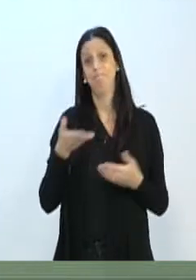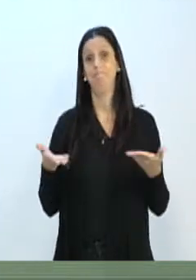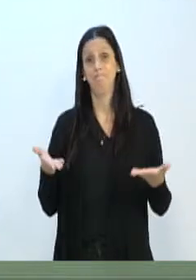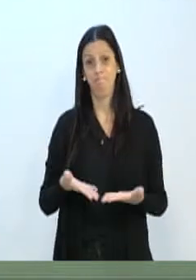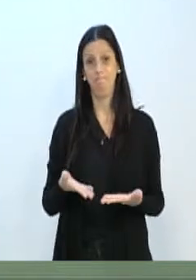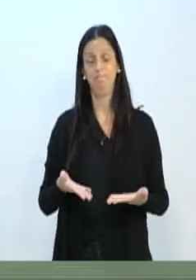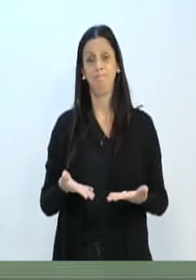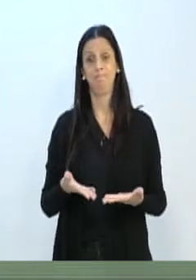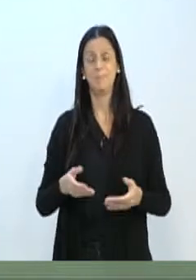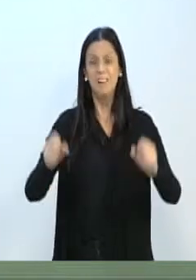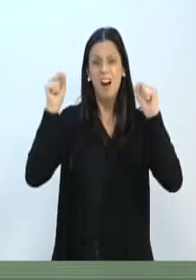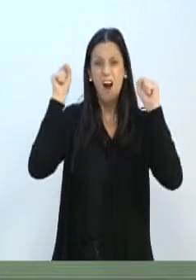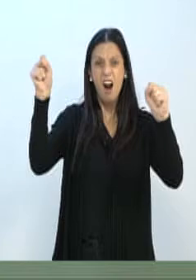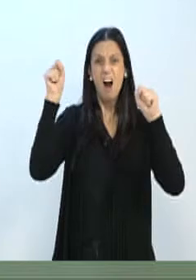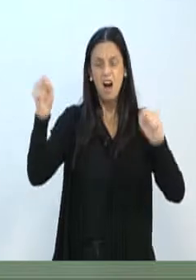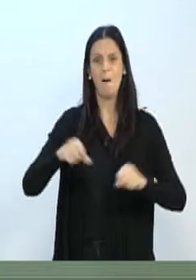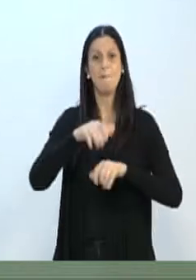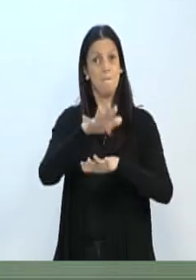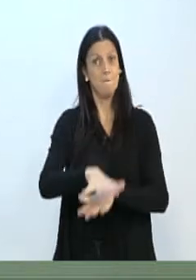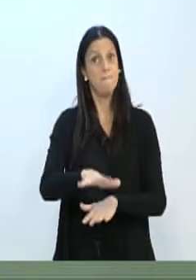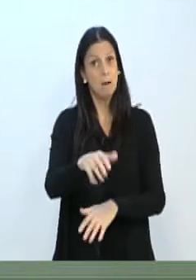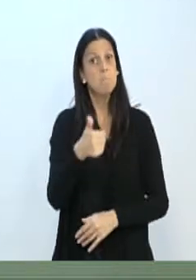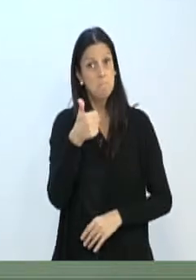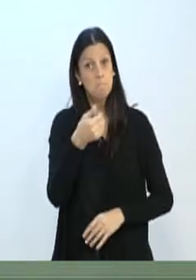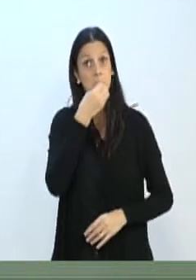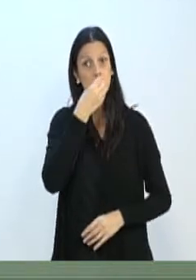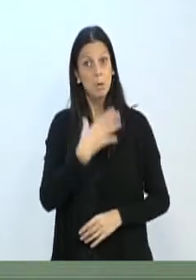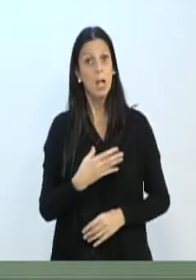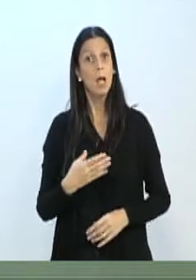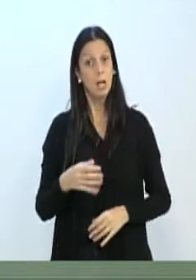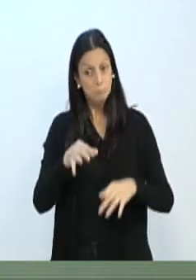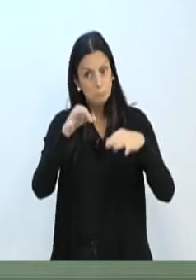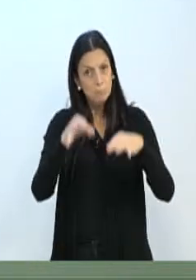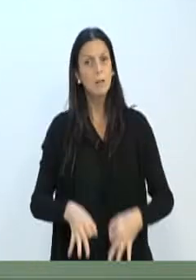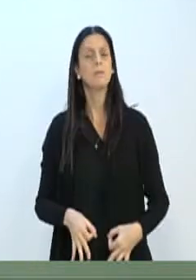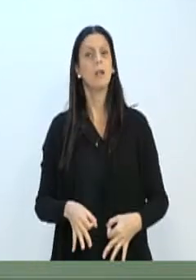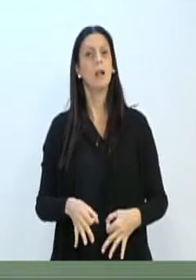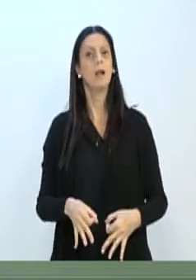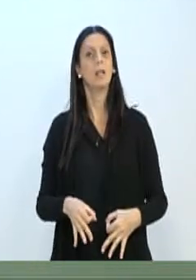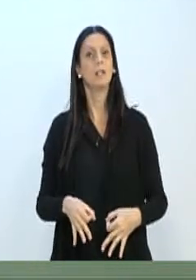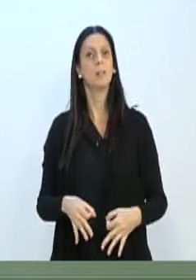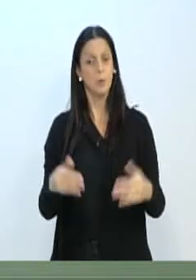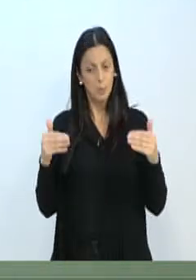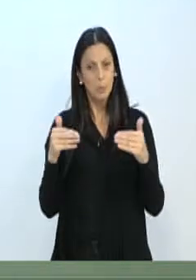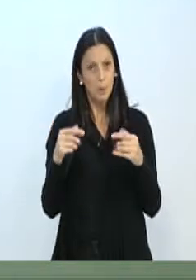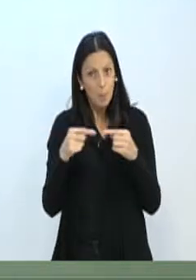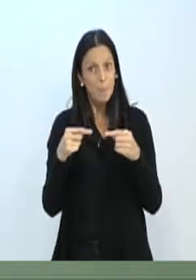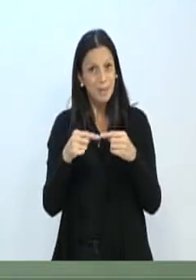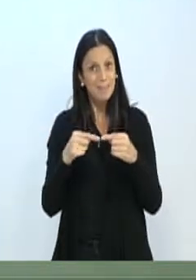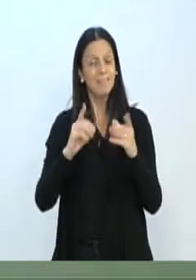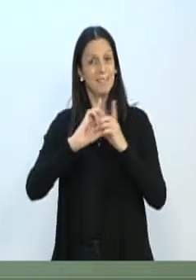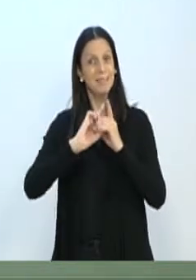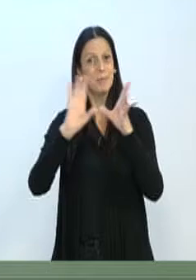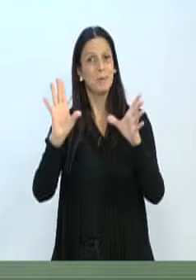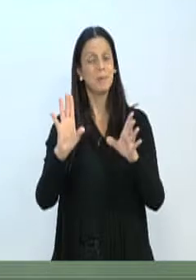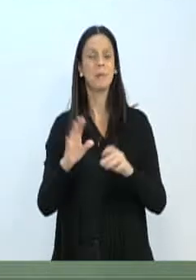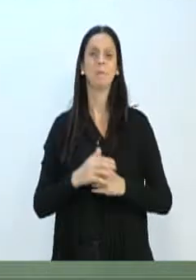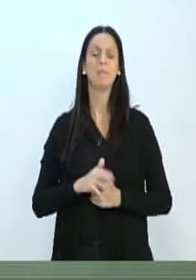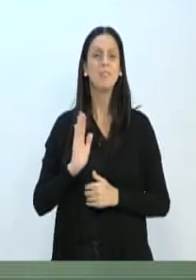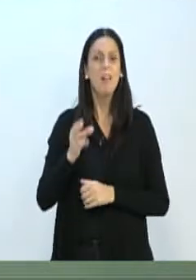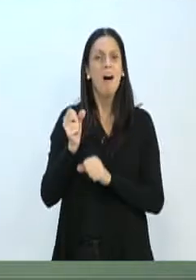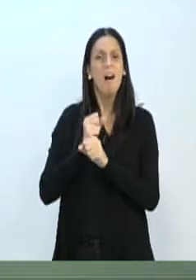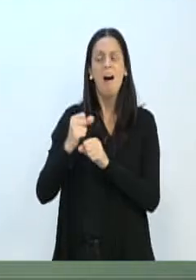Os protestos, as manifestações são muito bem-vindas. Fazem parte do jogo democrático. E ao longo dos